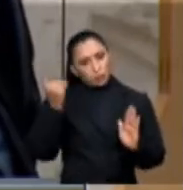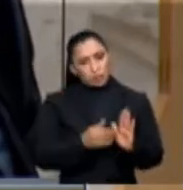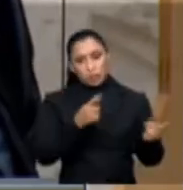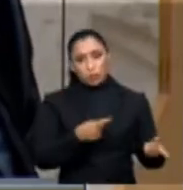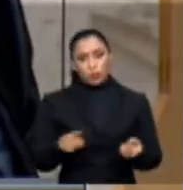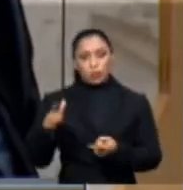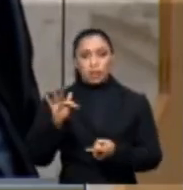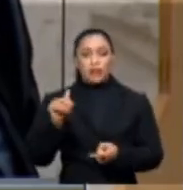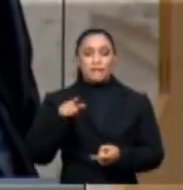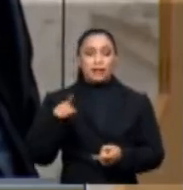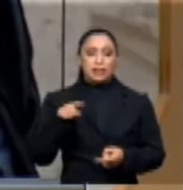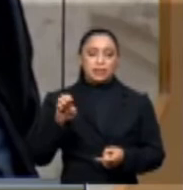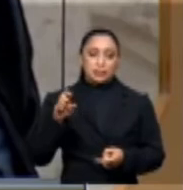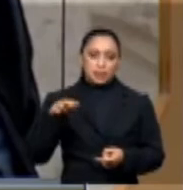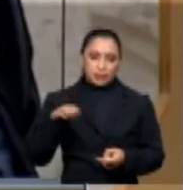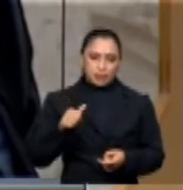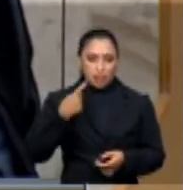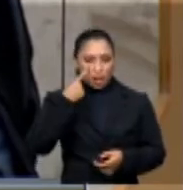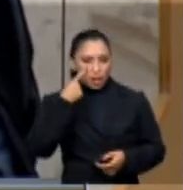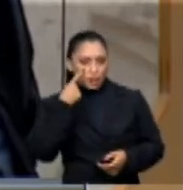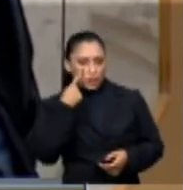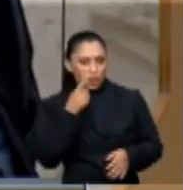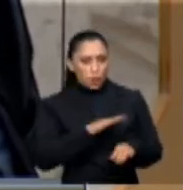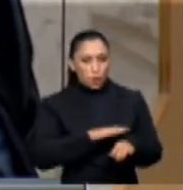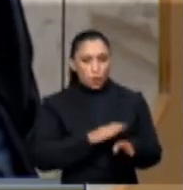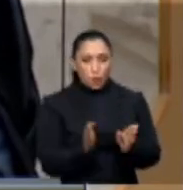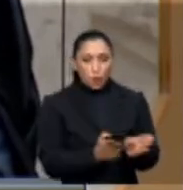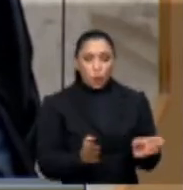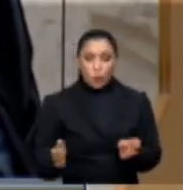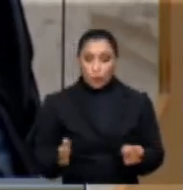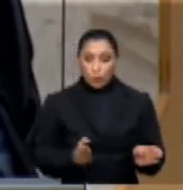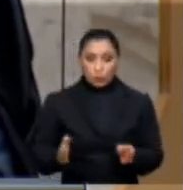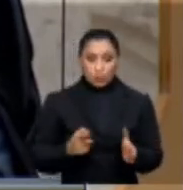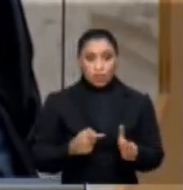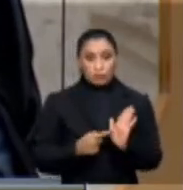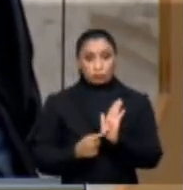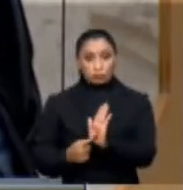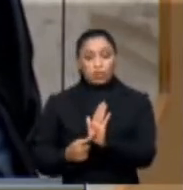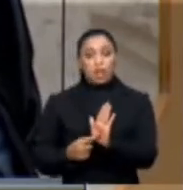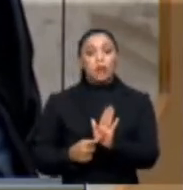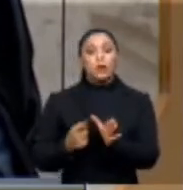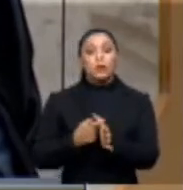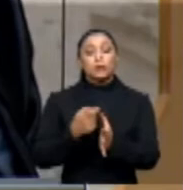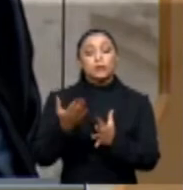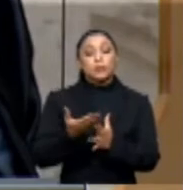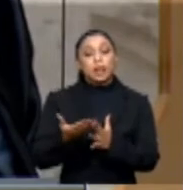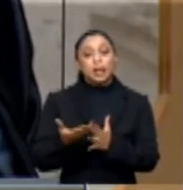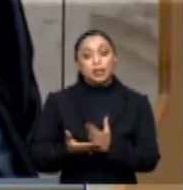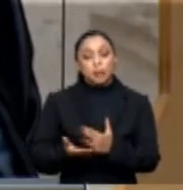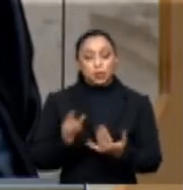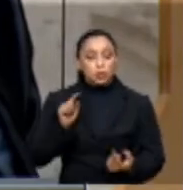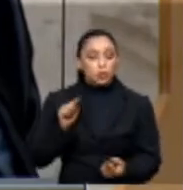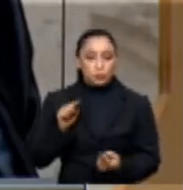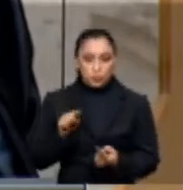pública, mediante a observância da ordem cronológica de apresentação dos precatórios. Objetiva-se,